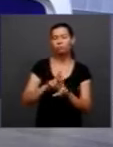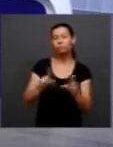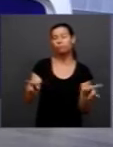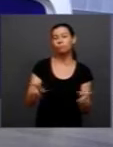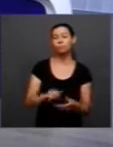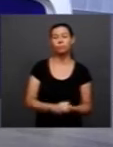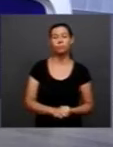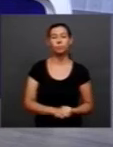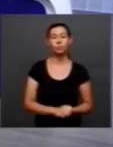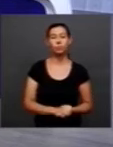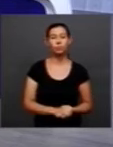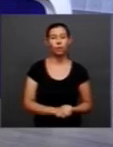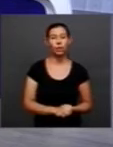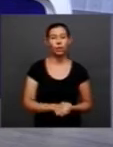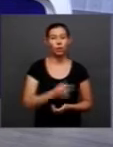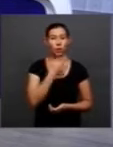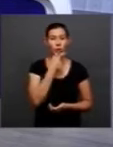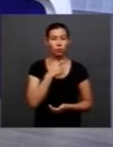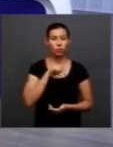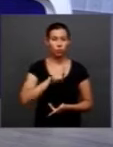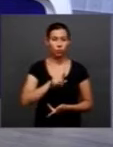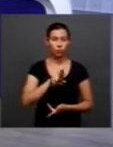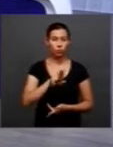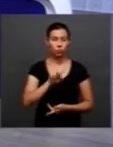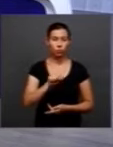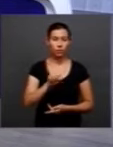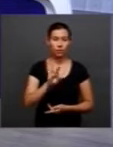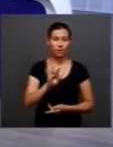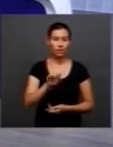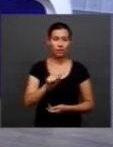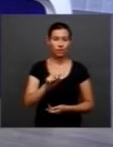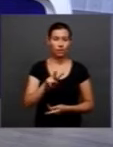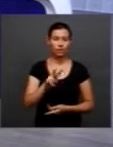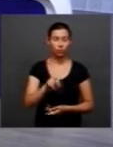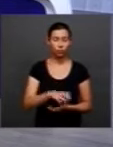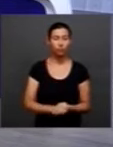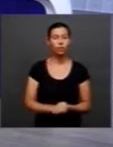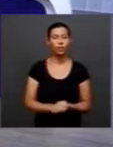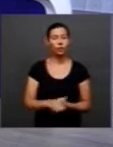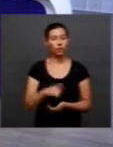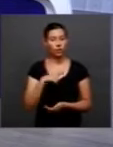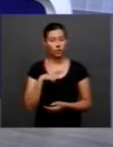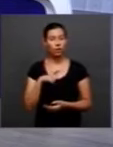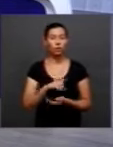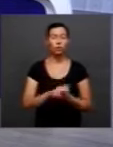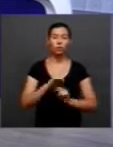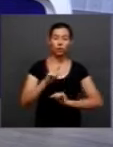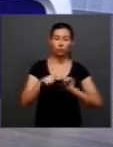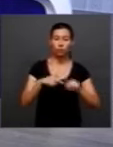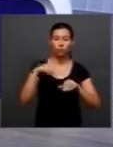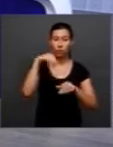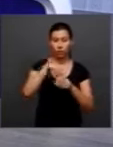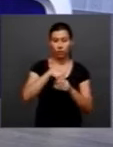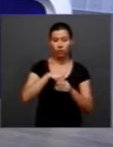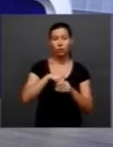Gustavo, você tem um trabalho, você já desenvolveu, desenvolve um trabalho no Ambulatório da Universidade Federal de Bernândia,